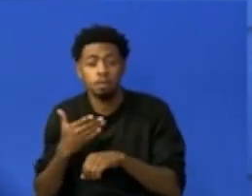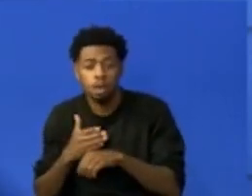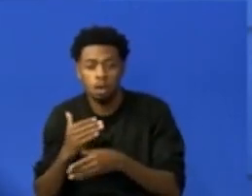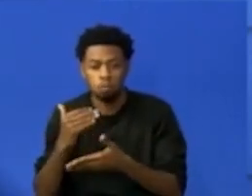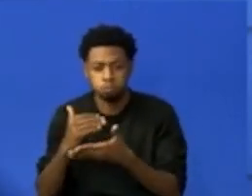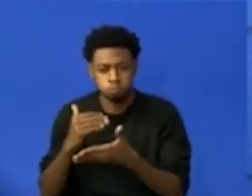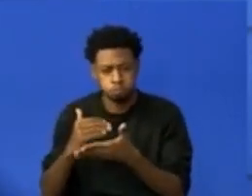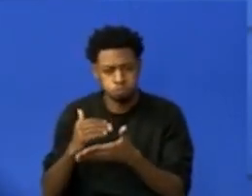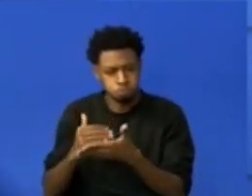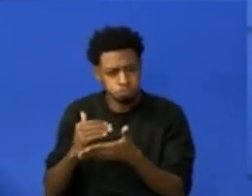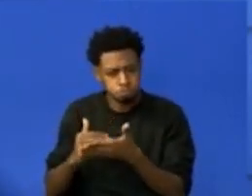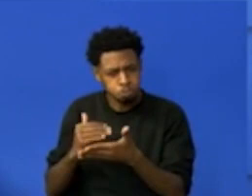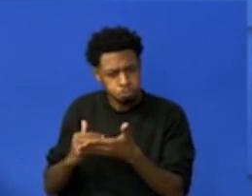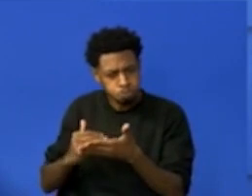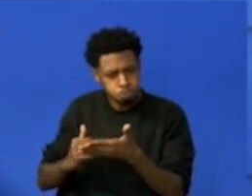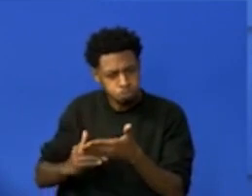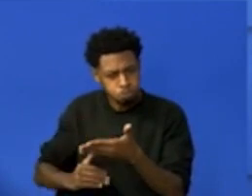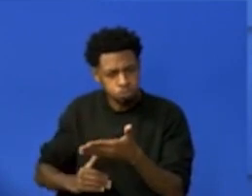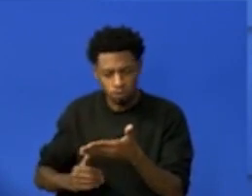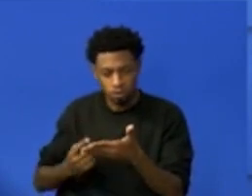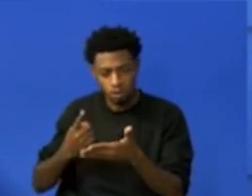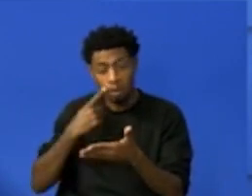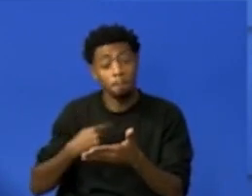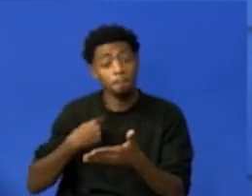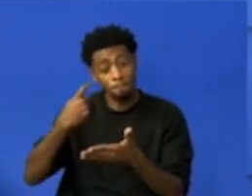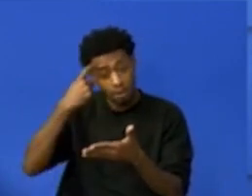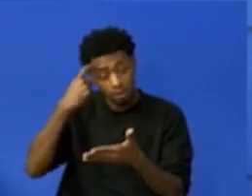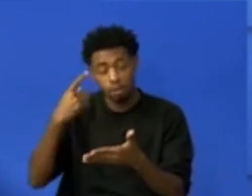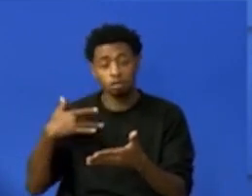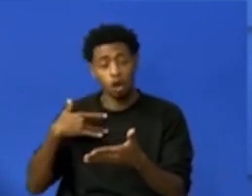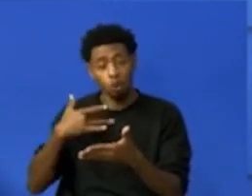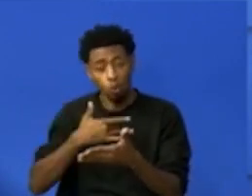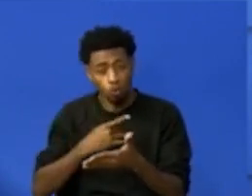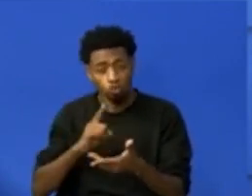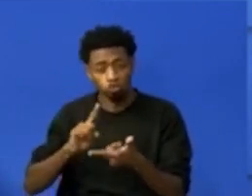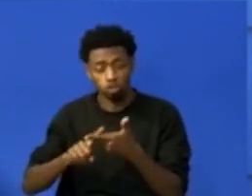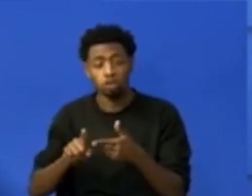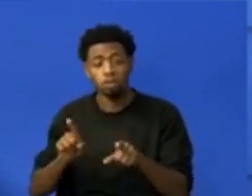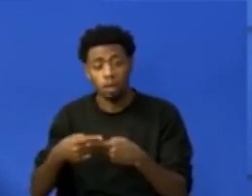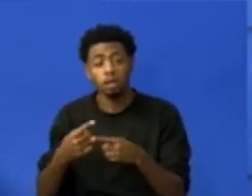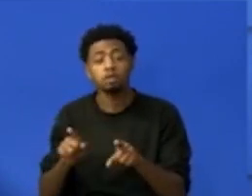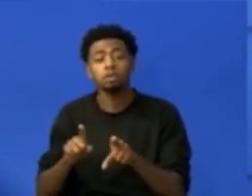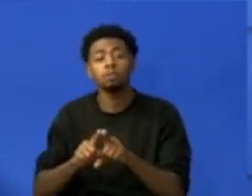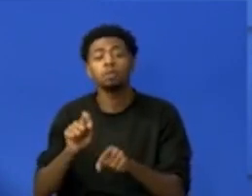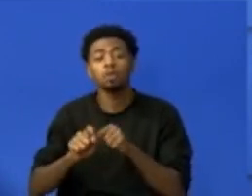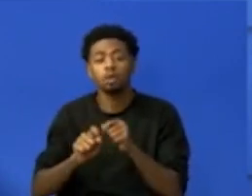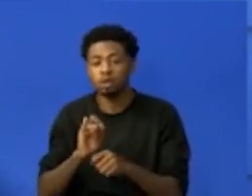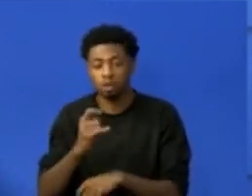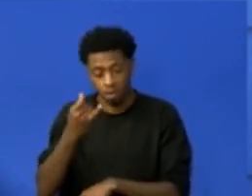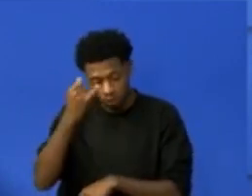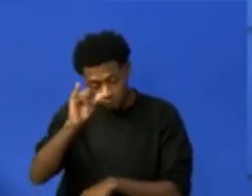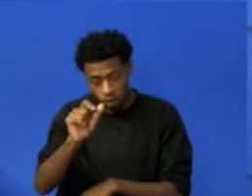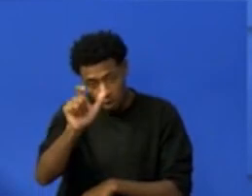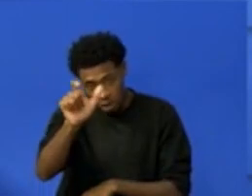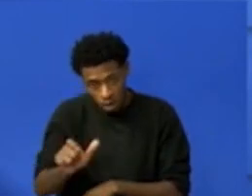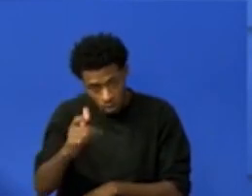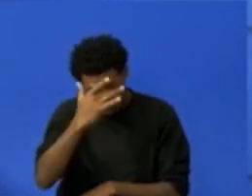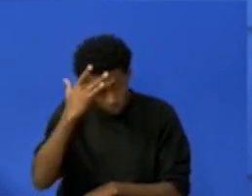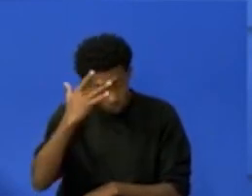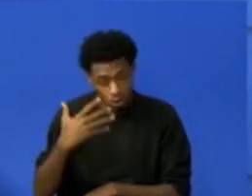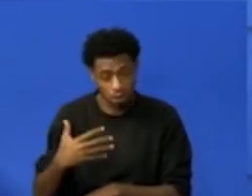mas em gerar ou aumentar o estado de saúde, mas também em não prejudicar aquele